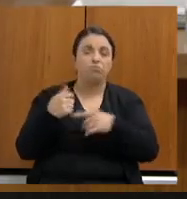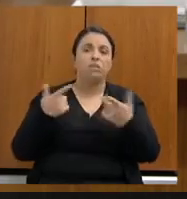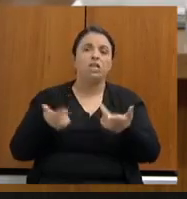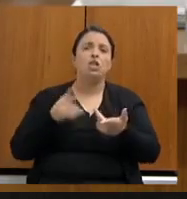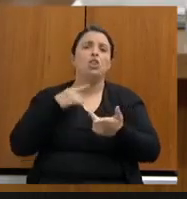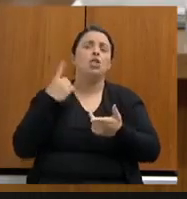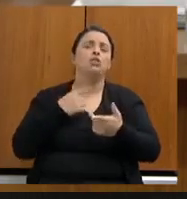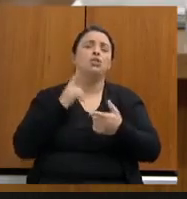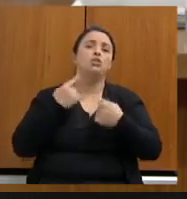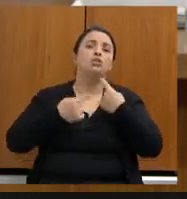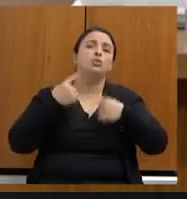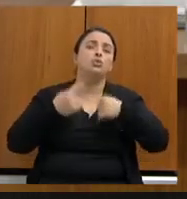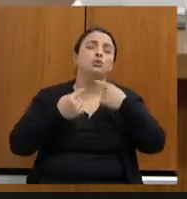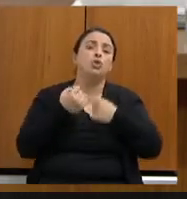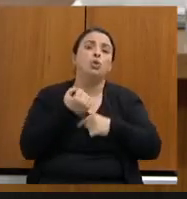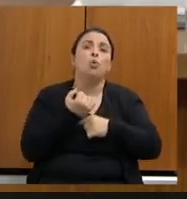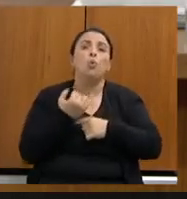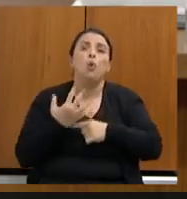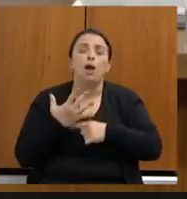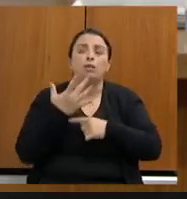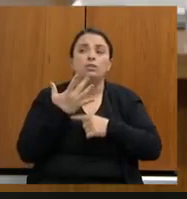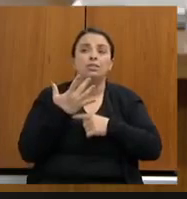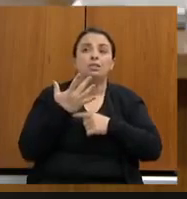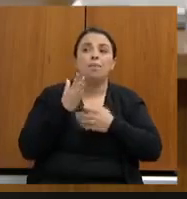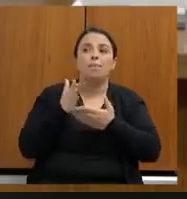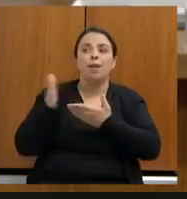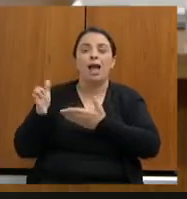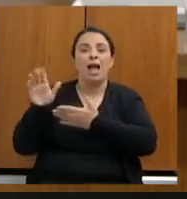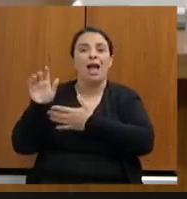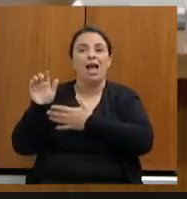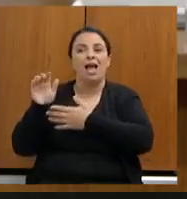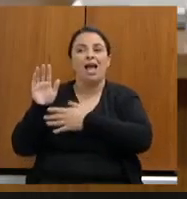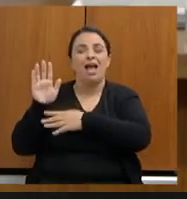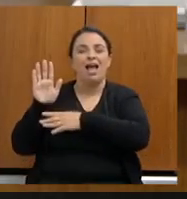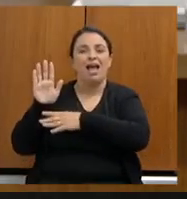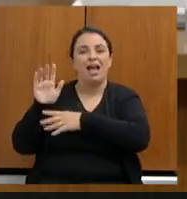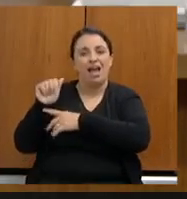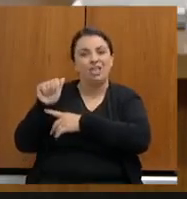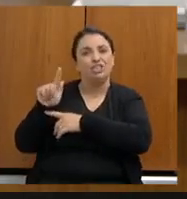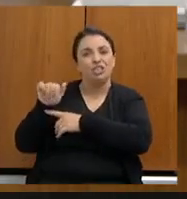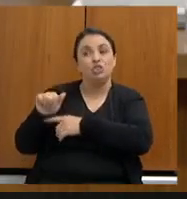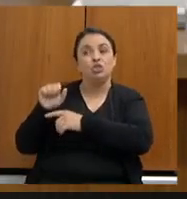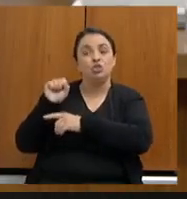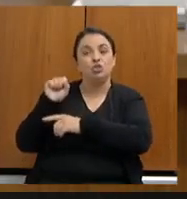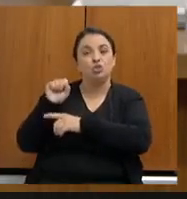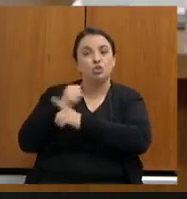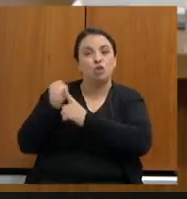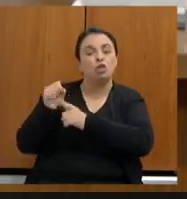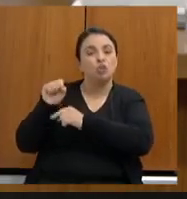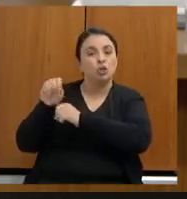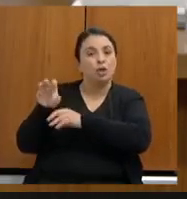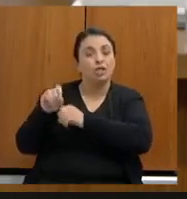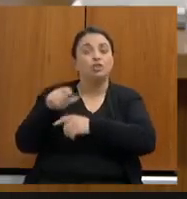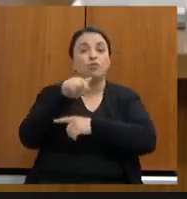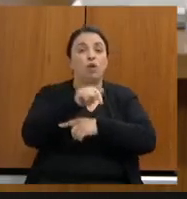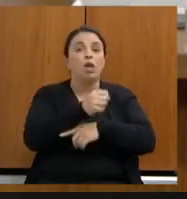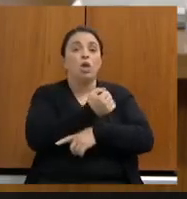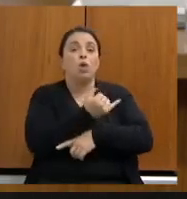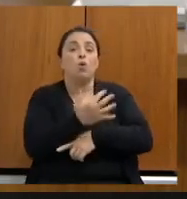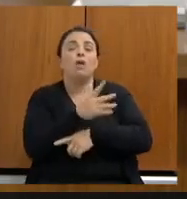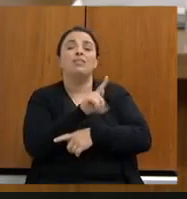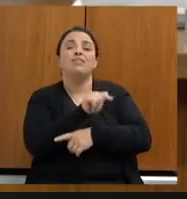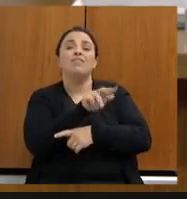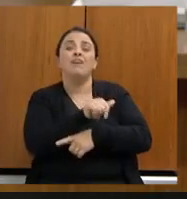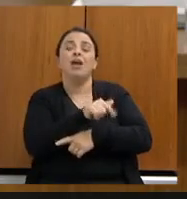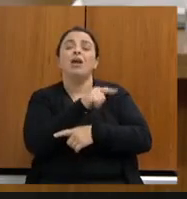a quantidade necessária de vagas para agentes do socioeducativo Então já este ano pelo menos os três concursos da nossa